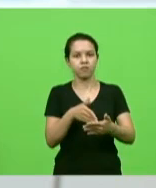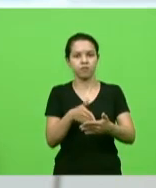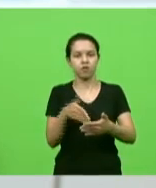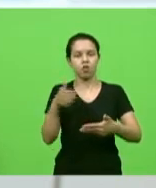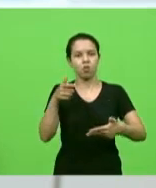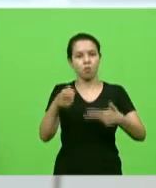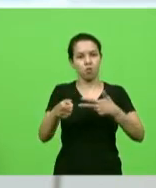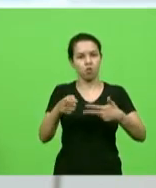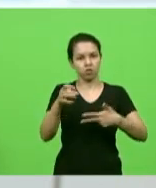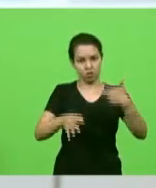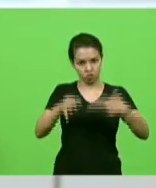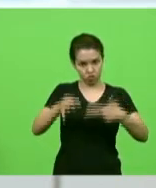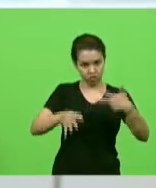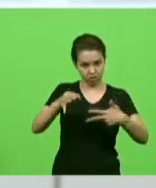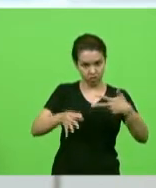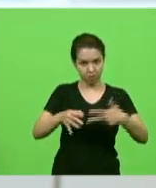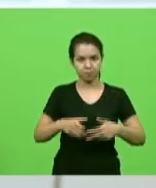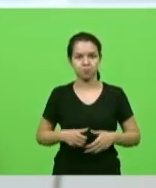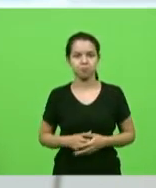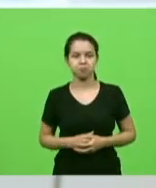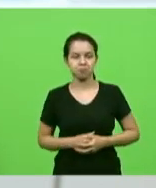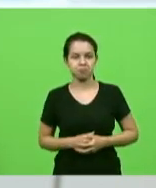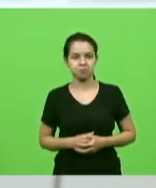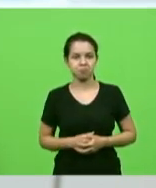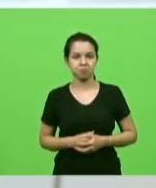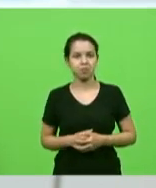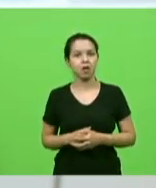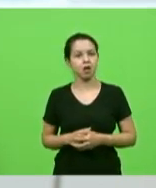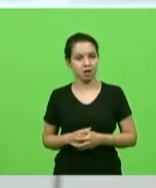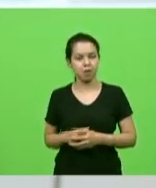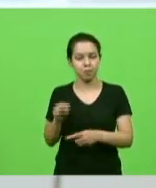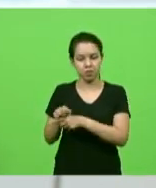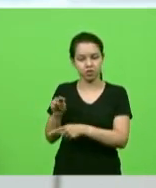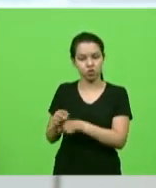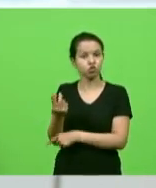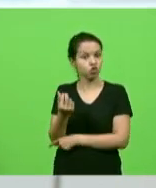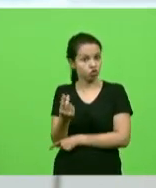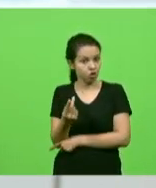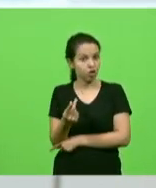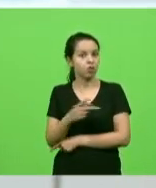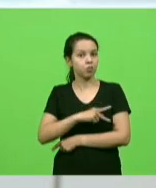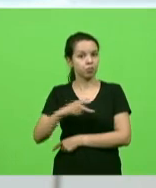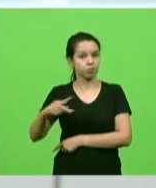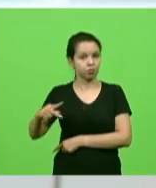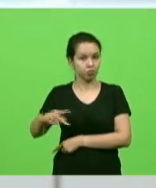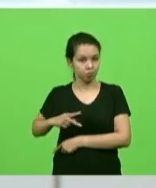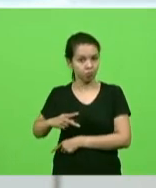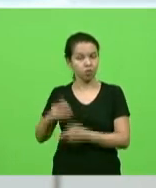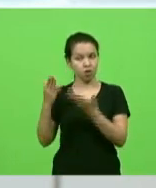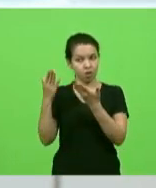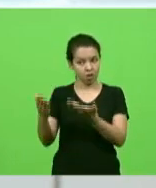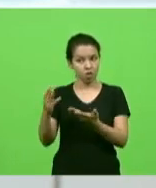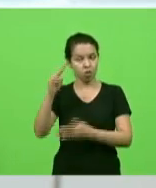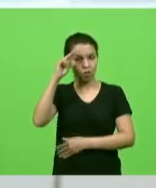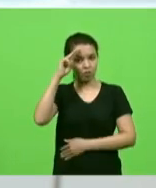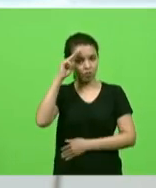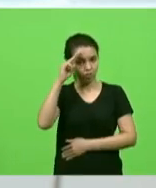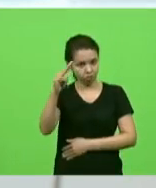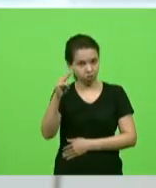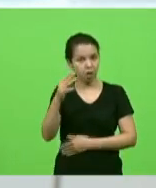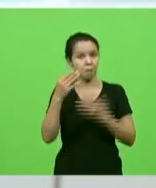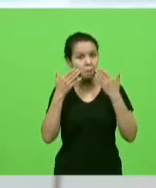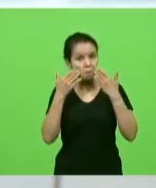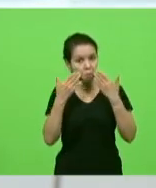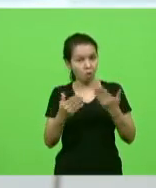na prova do resguardo do dinheiro público É a conduta imputada ao Governador denota falta de cuidado e zelo